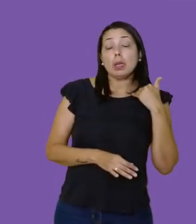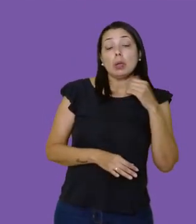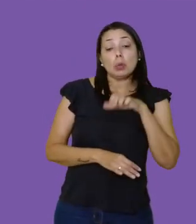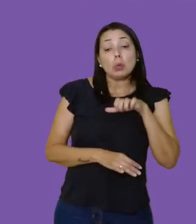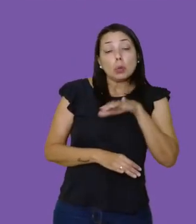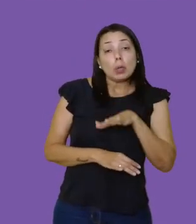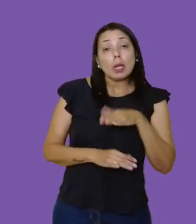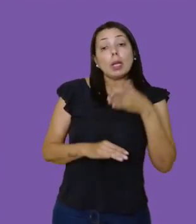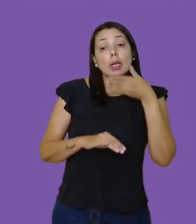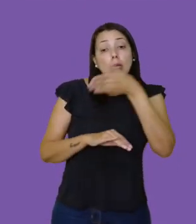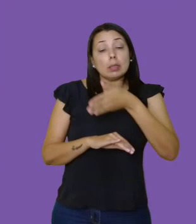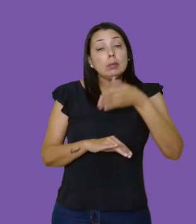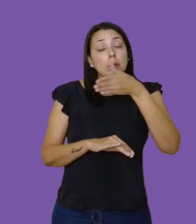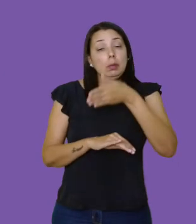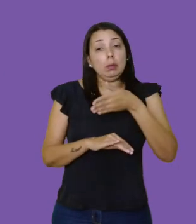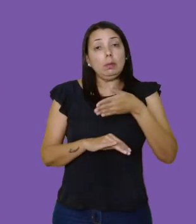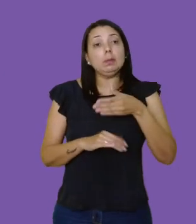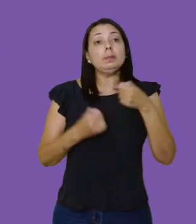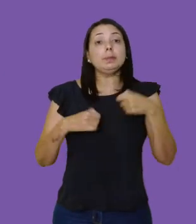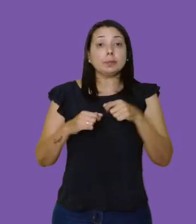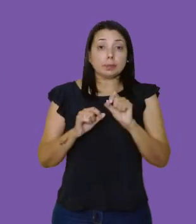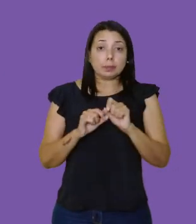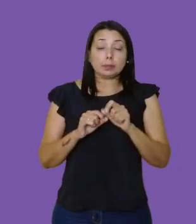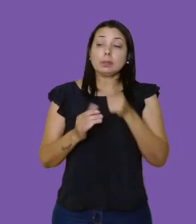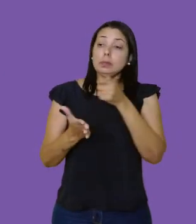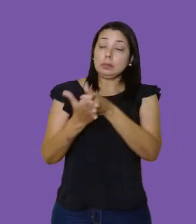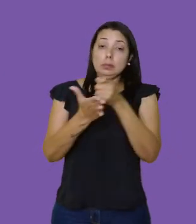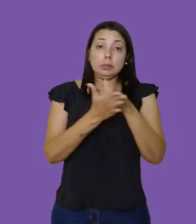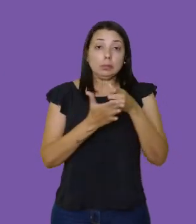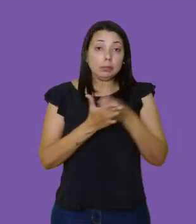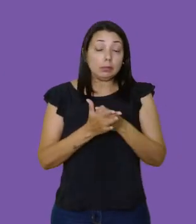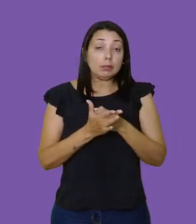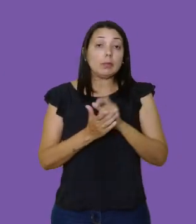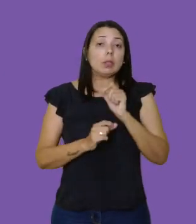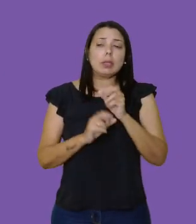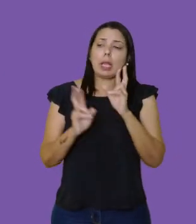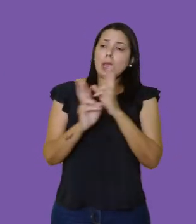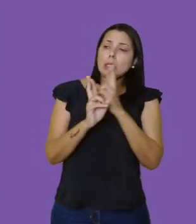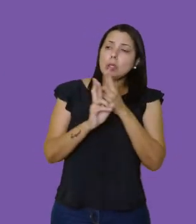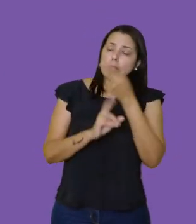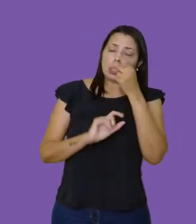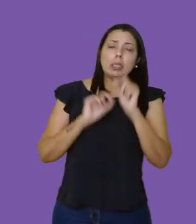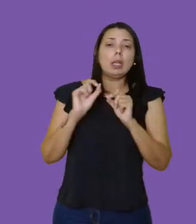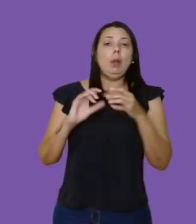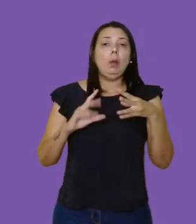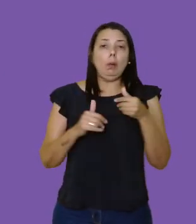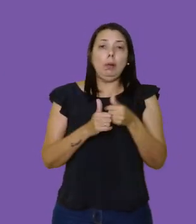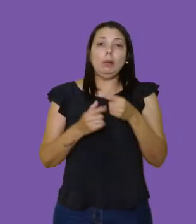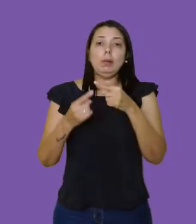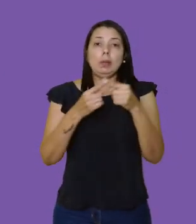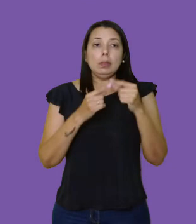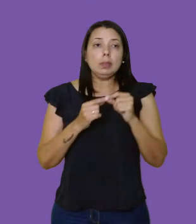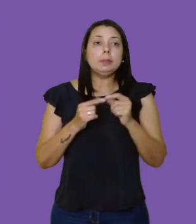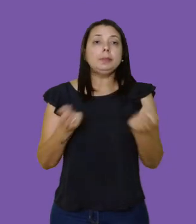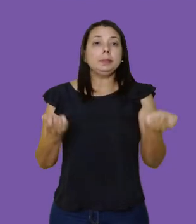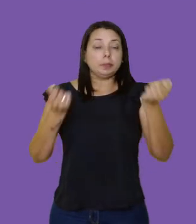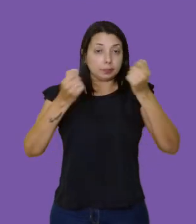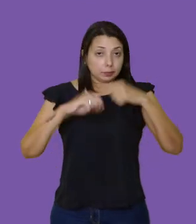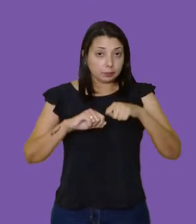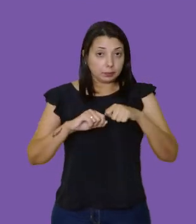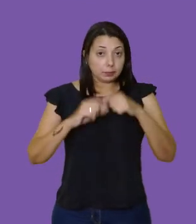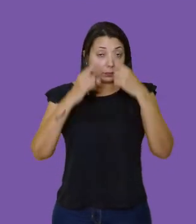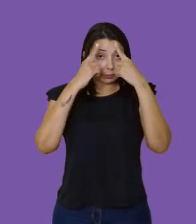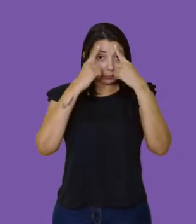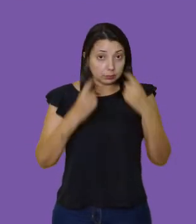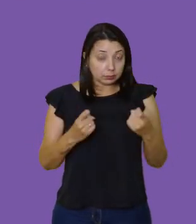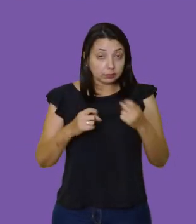lugares que a gente frequenta, do que a gente costuma comprar, de com quem que a gente se relaciona. Tudo isso pode potencializar violências